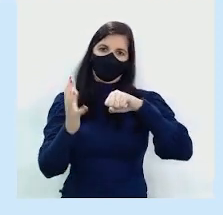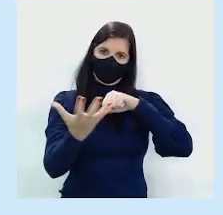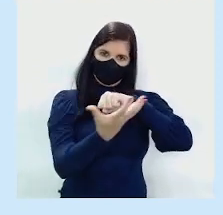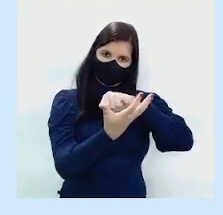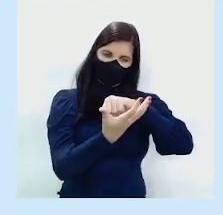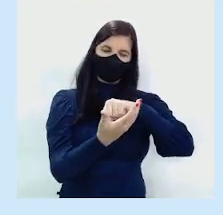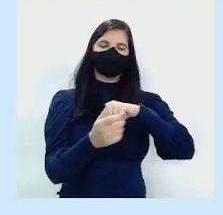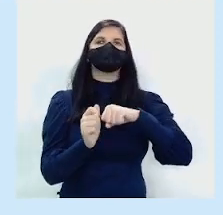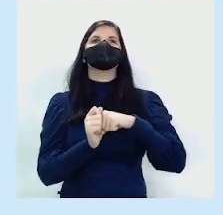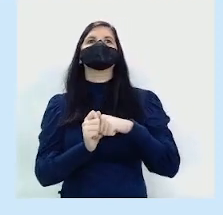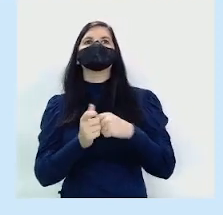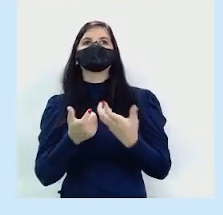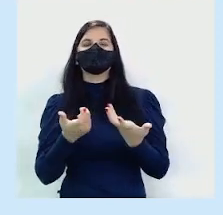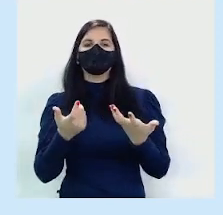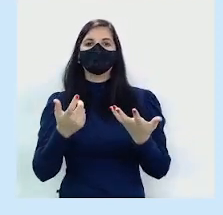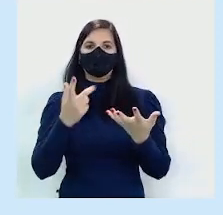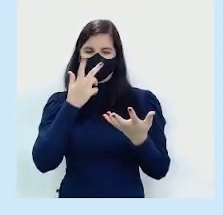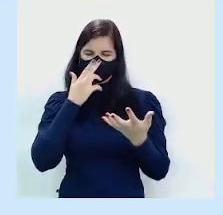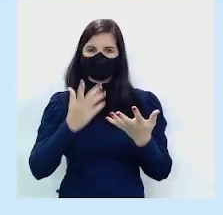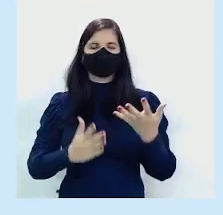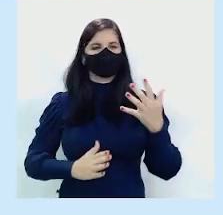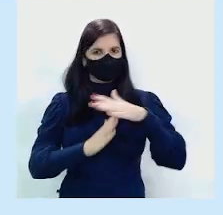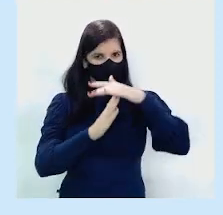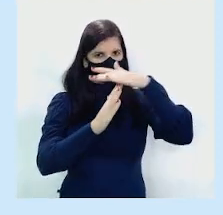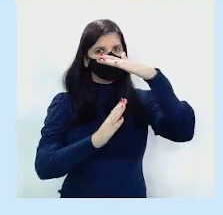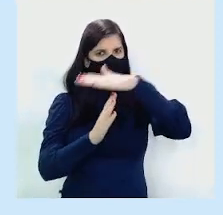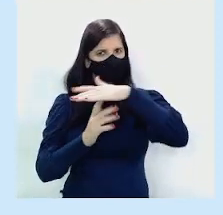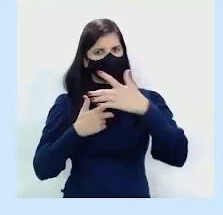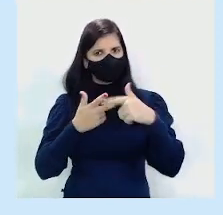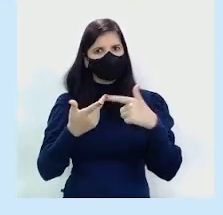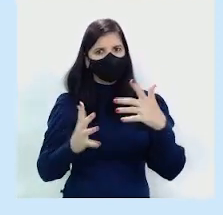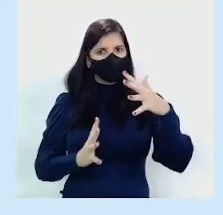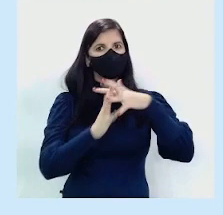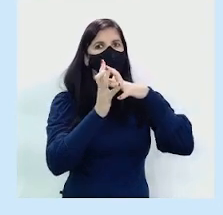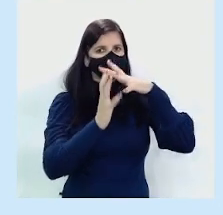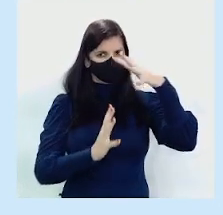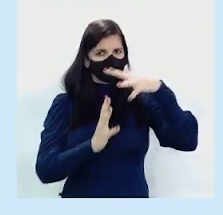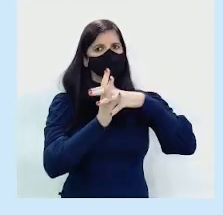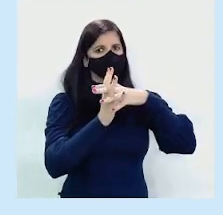Covid-19, né, que tem impactado, tem chegado no dia a dia